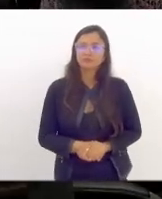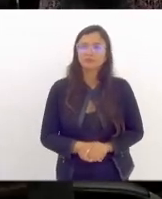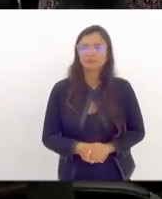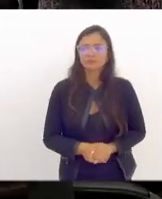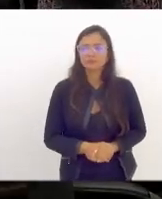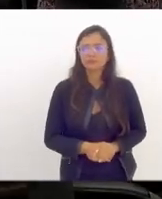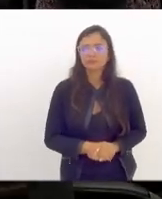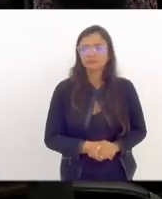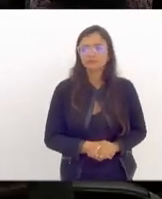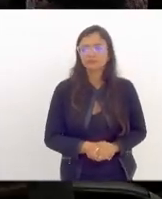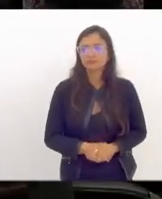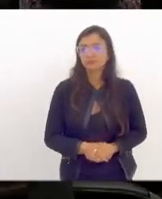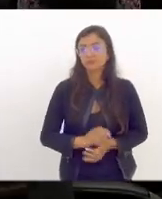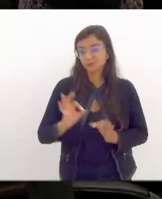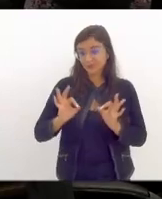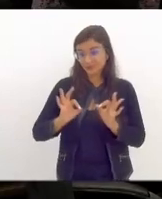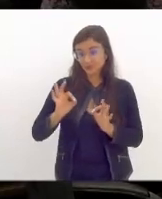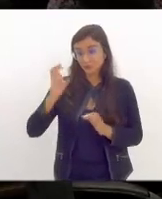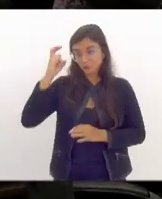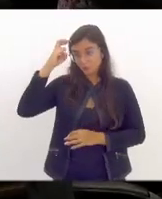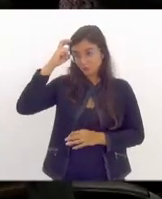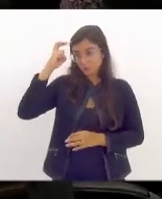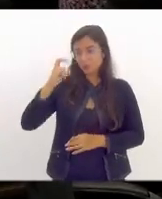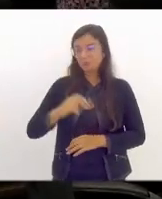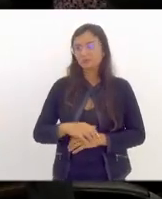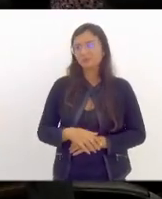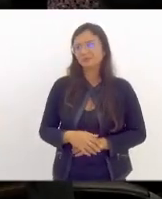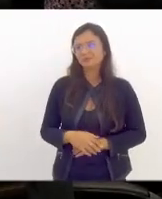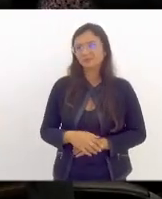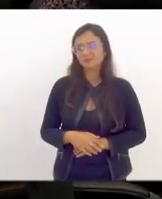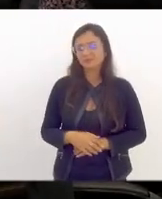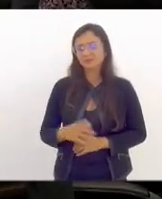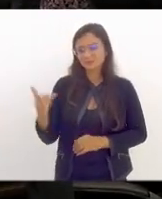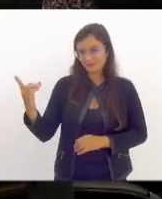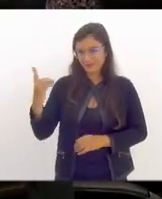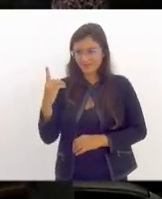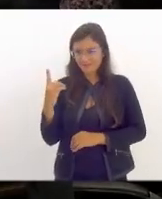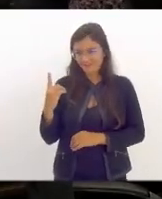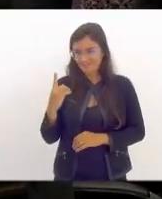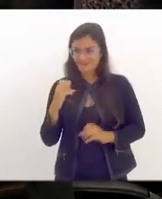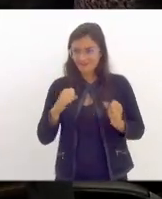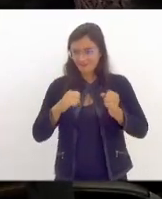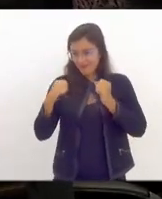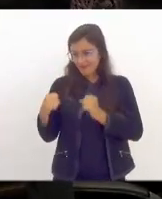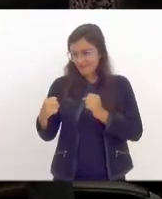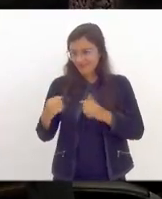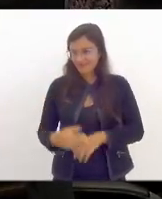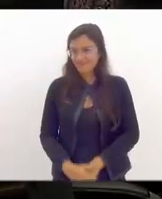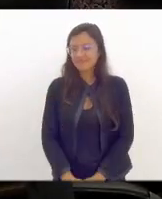projeto cultural e olha que ela vende ela já vem toda empoderada já